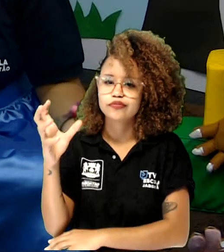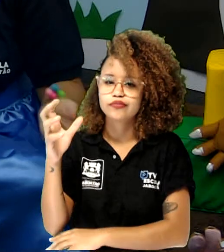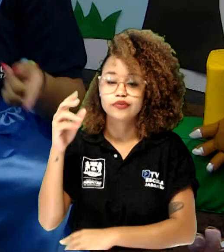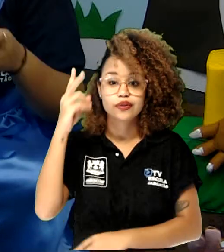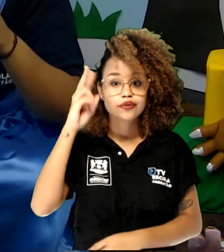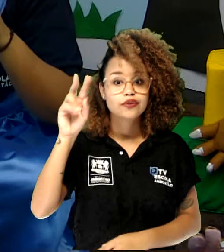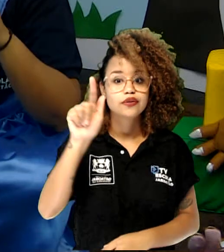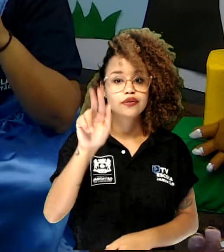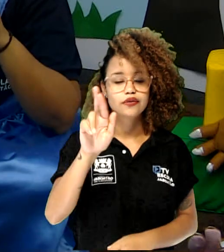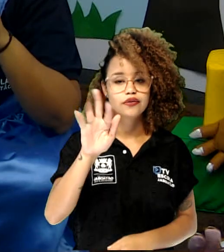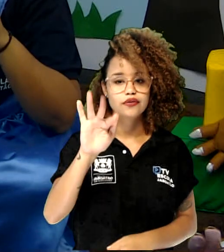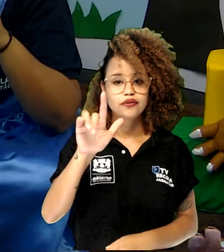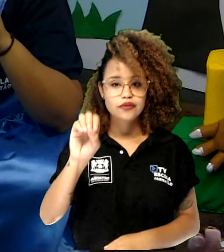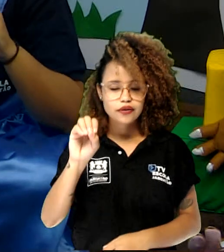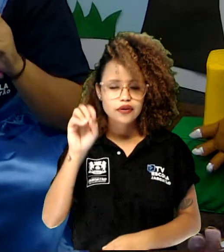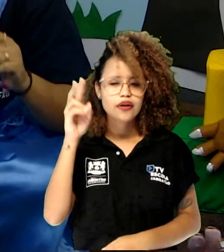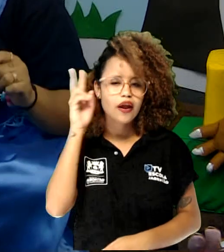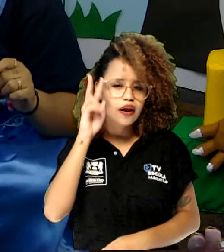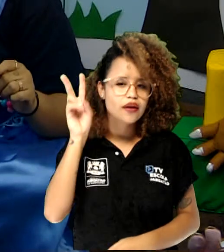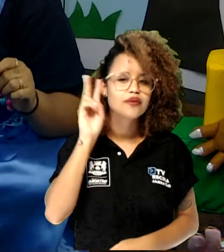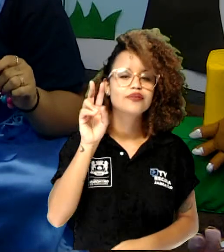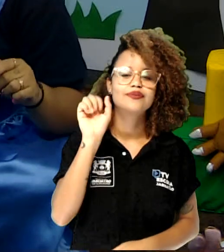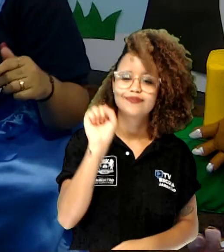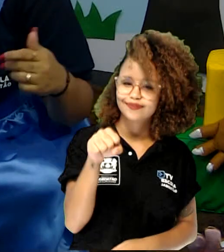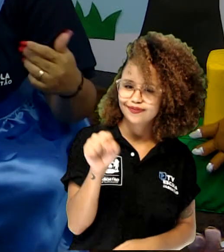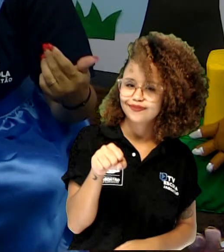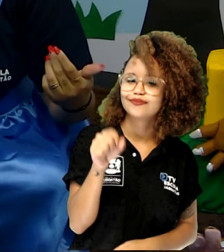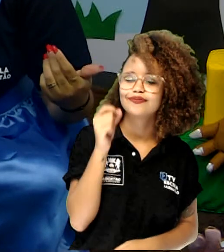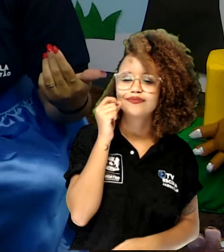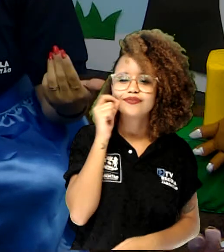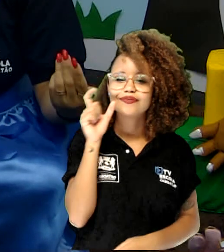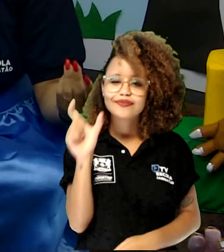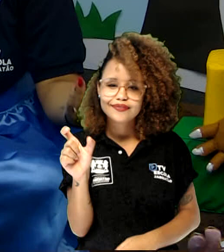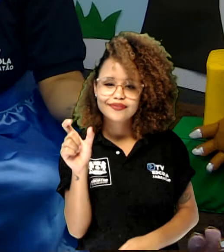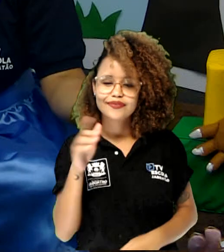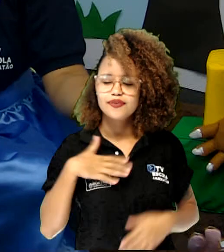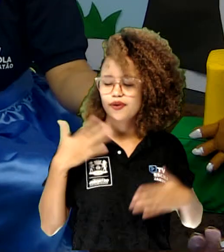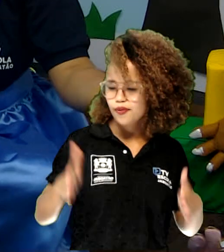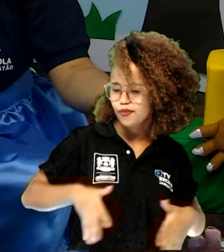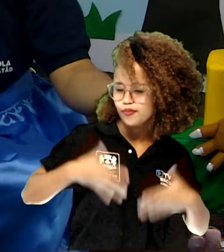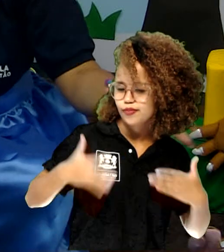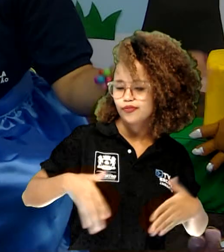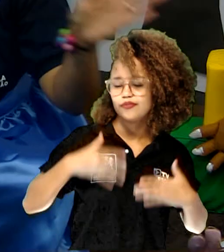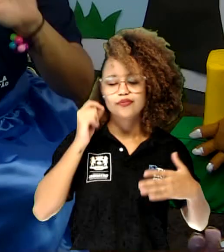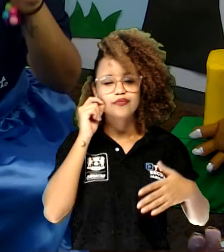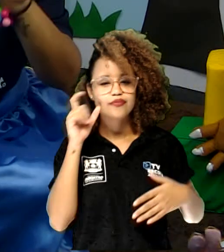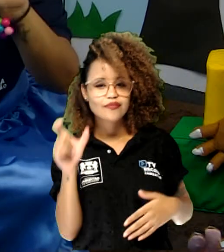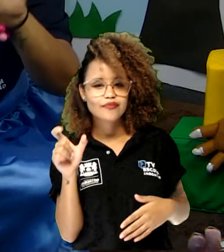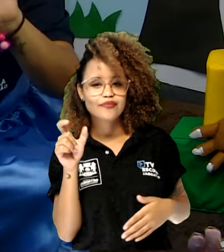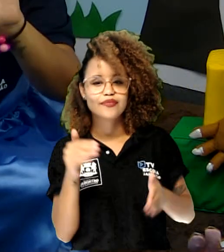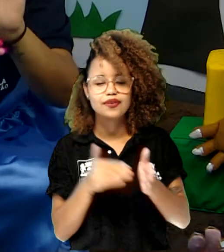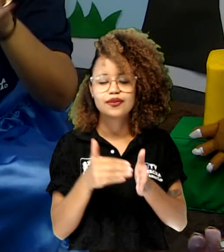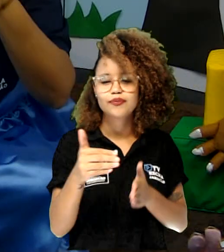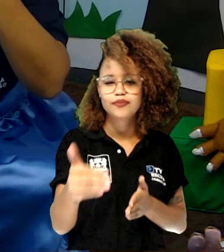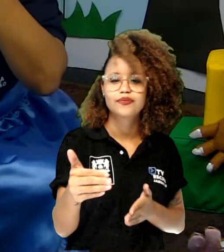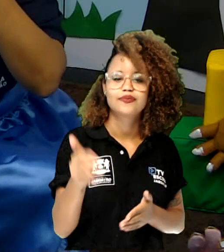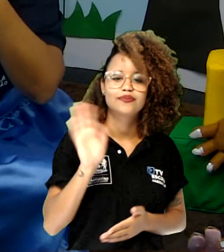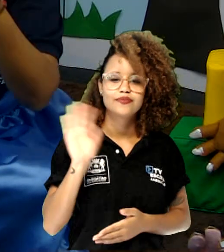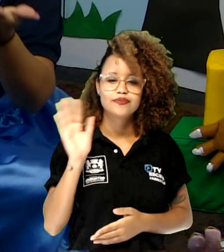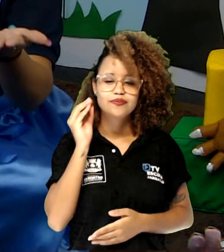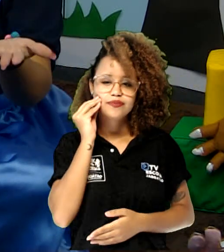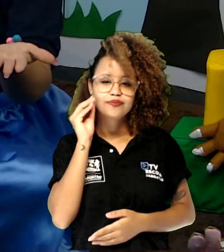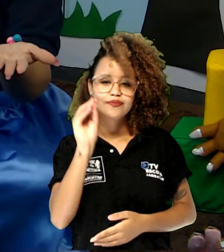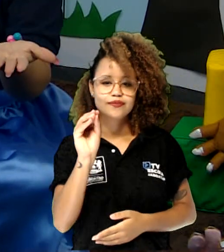Grúfalo? Vocês se lembram dele? Esse mesmo, Rato, meu querido Rato. Até breve.